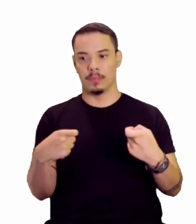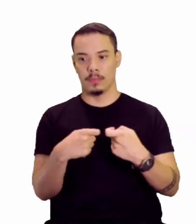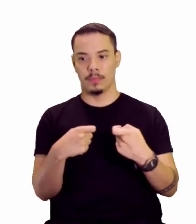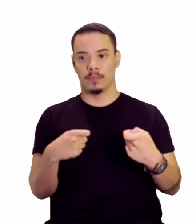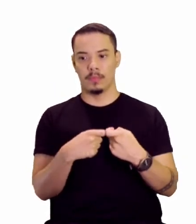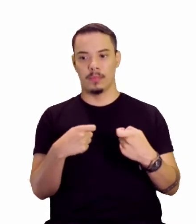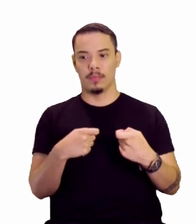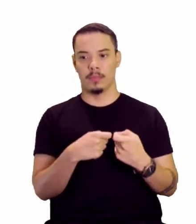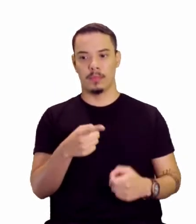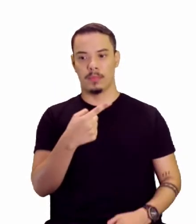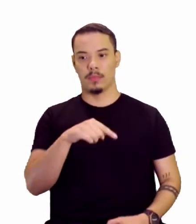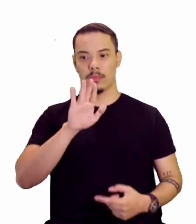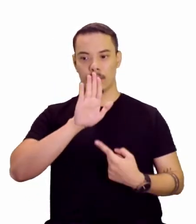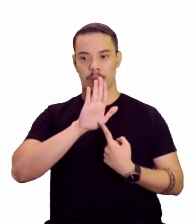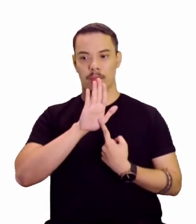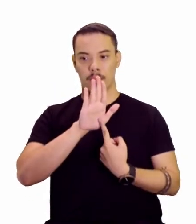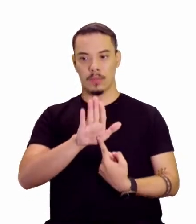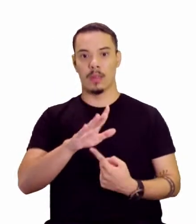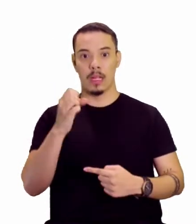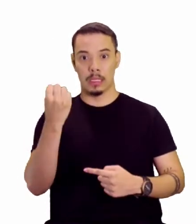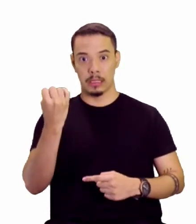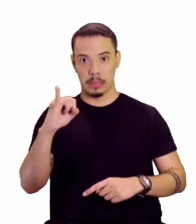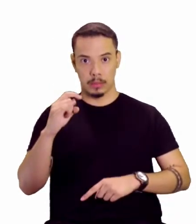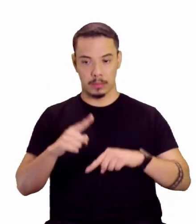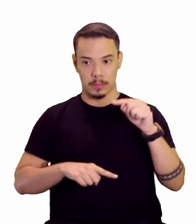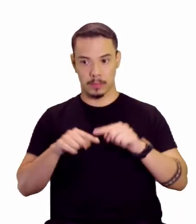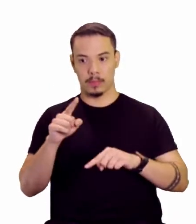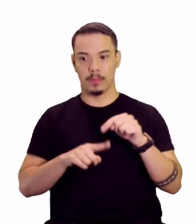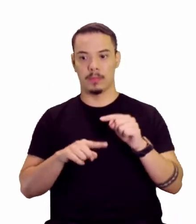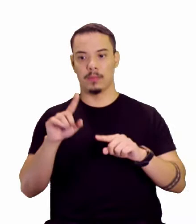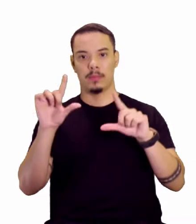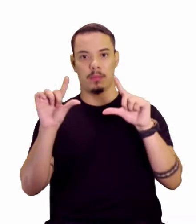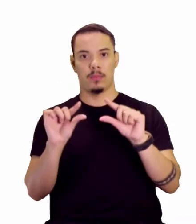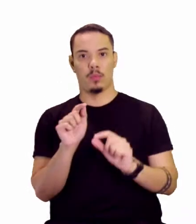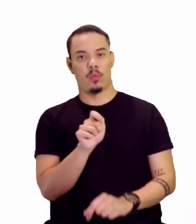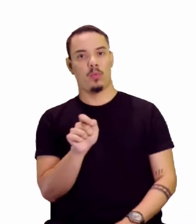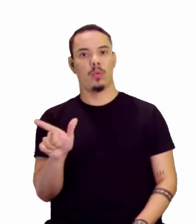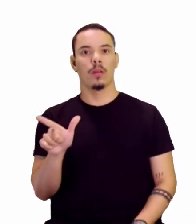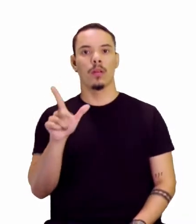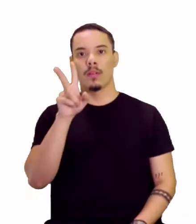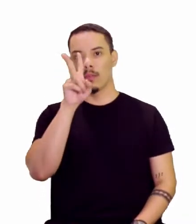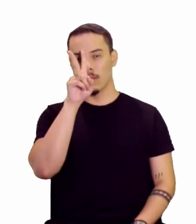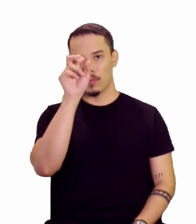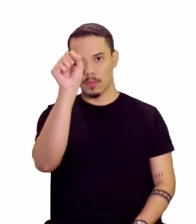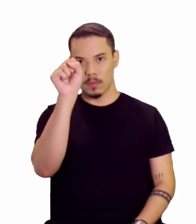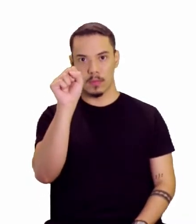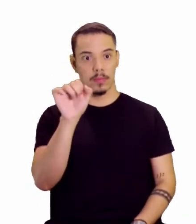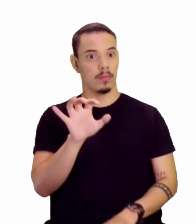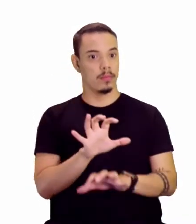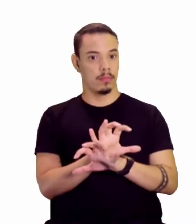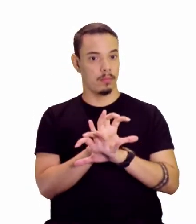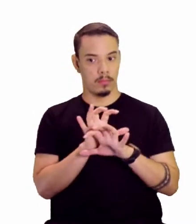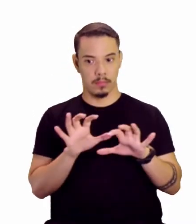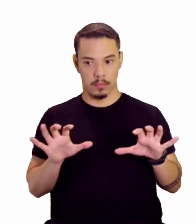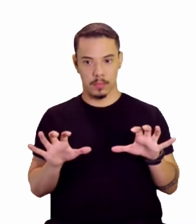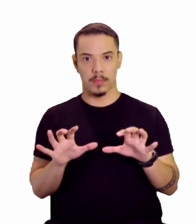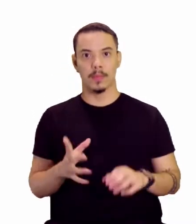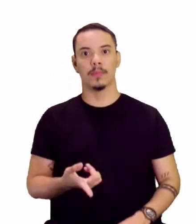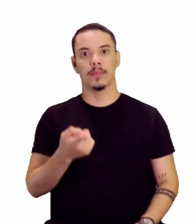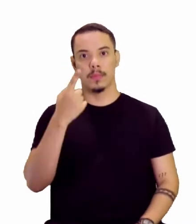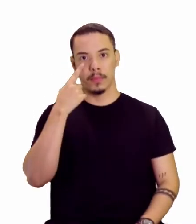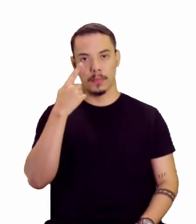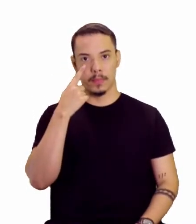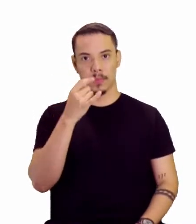libera. A tendência dela, se o objeto for menor do que a força que ela exerce, é lançar esse objeto para cima, né? Vamos ver isso em